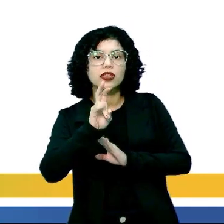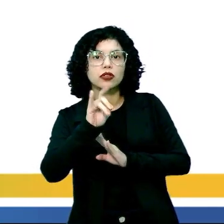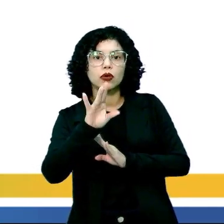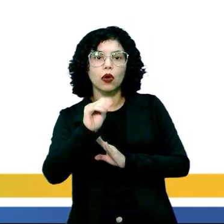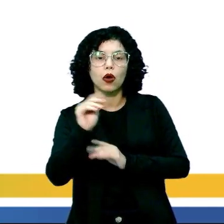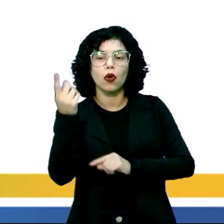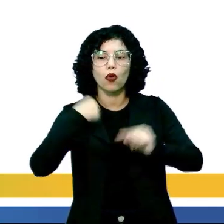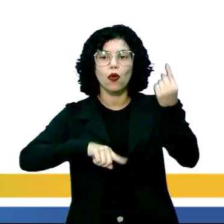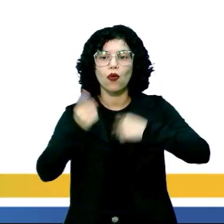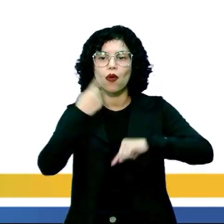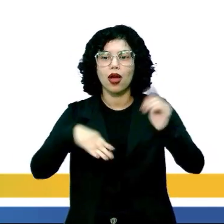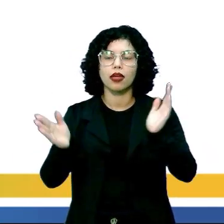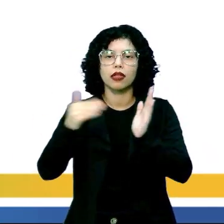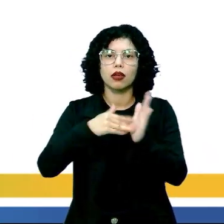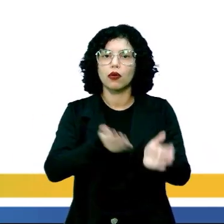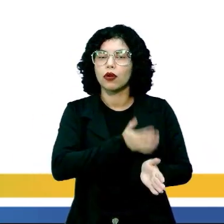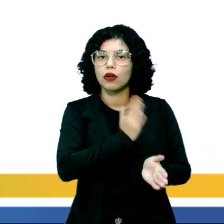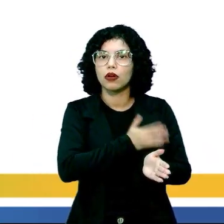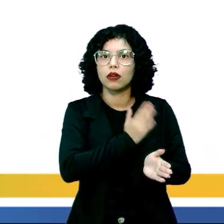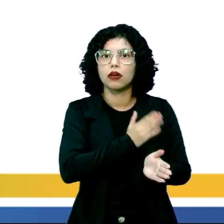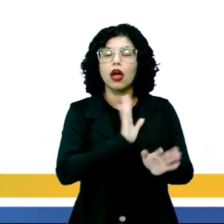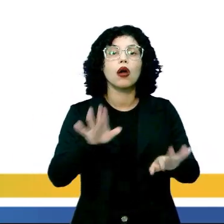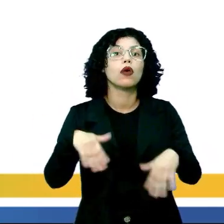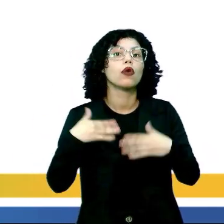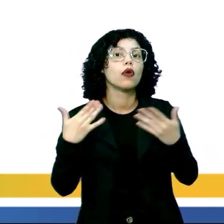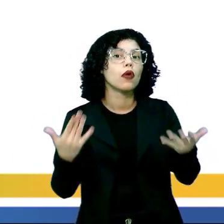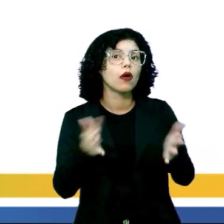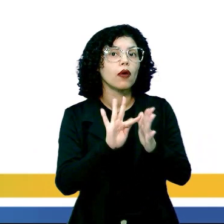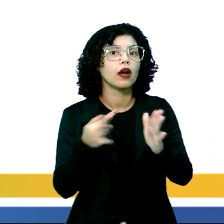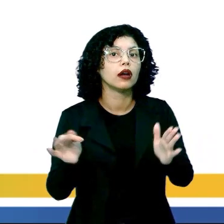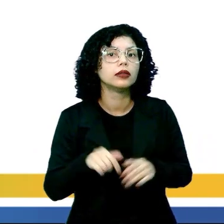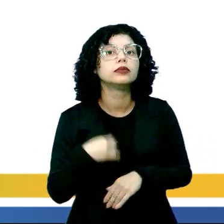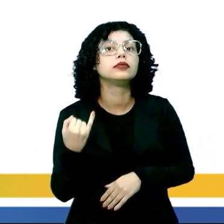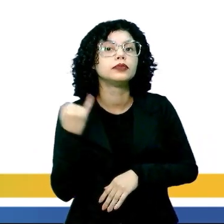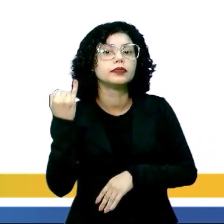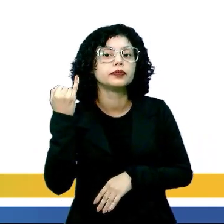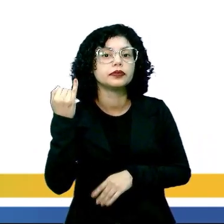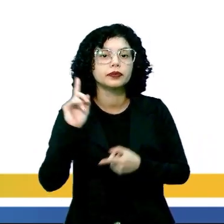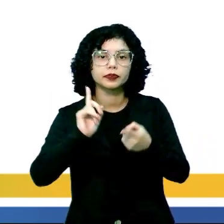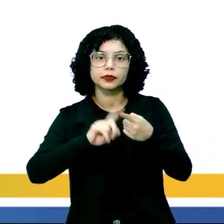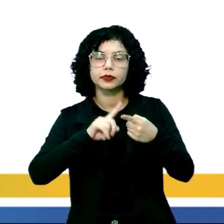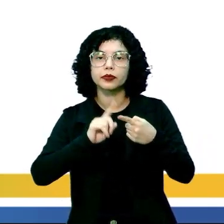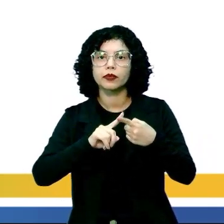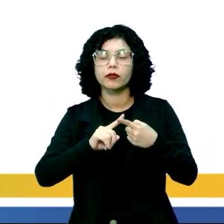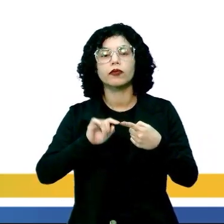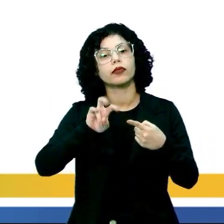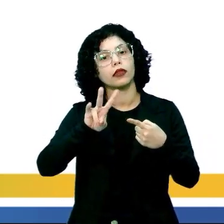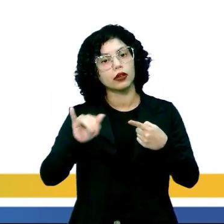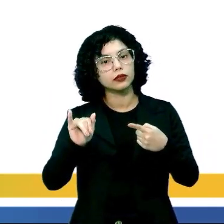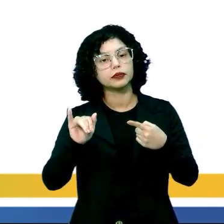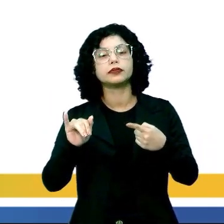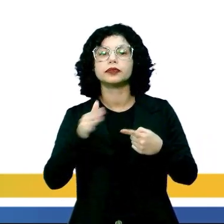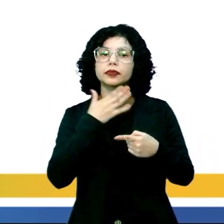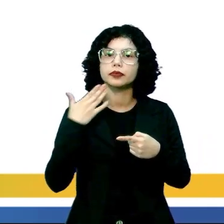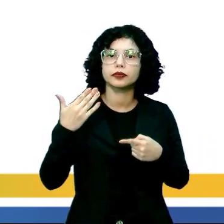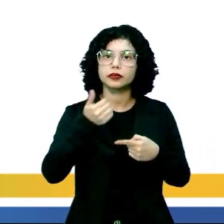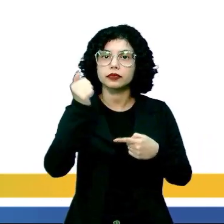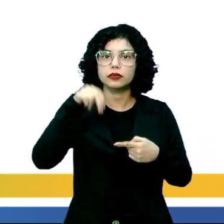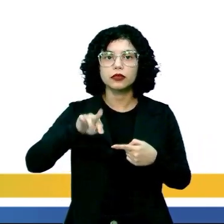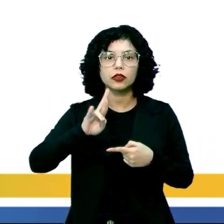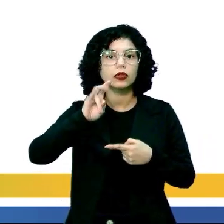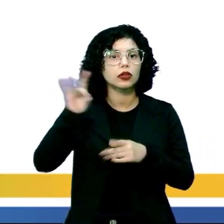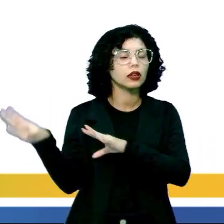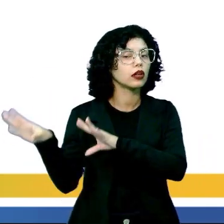fluxo sanguíneo até o coração. Pessoal, qual seria a função dessa artéria? Primeiramente, ela vai nutrir, né?